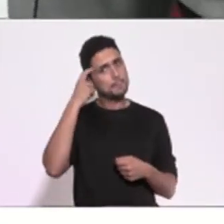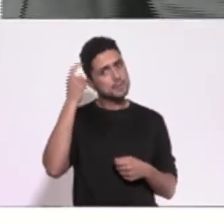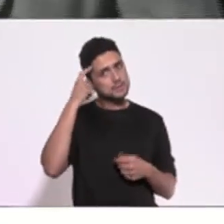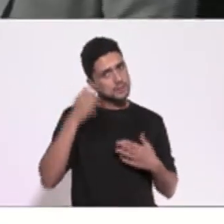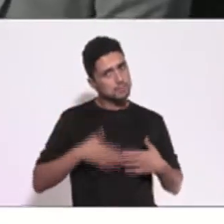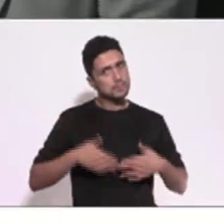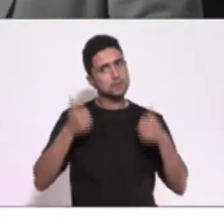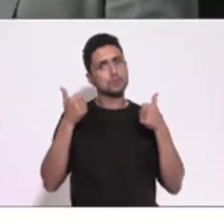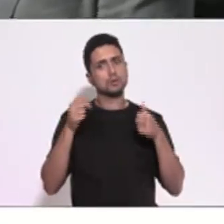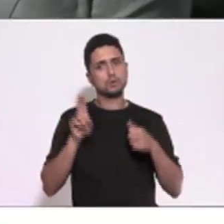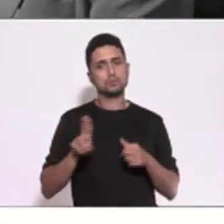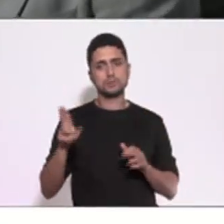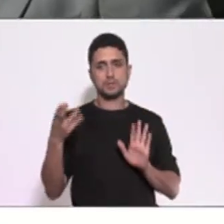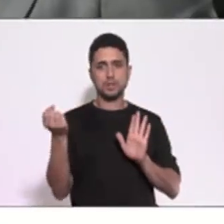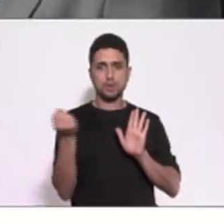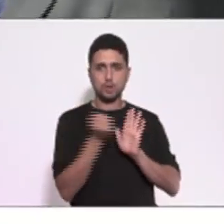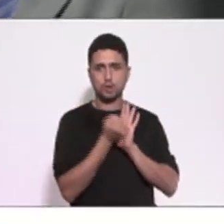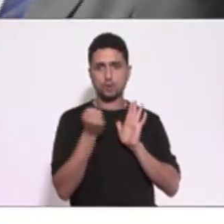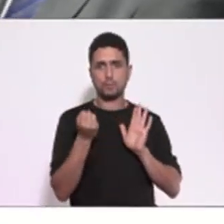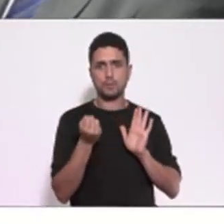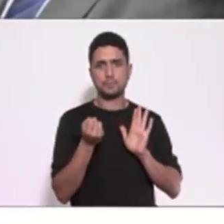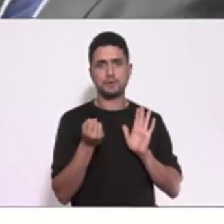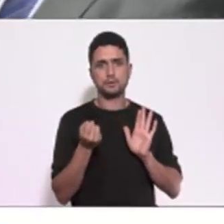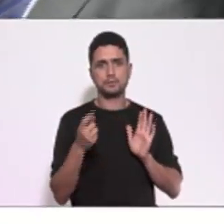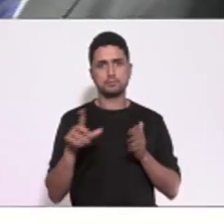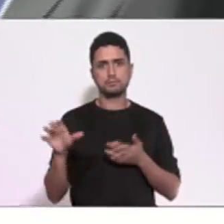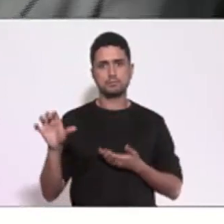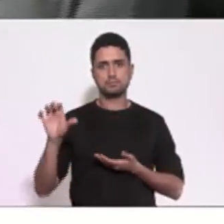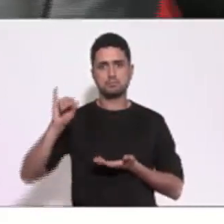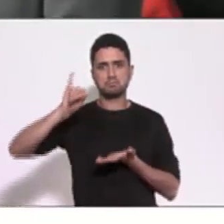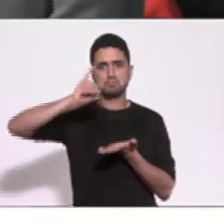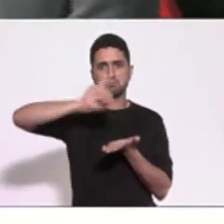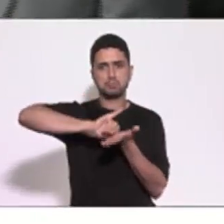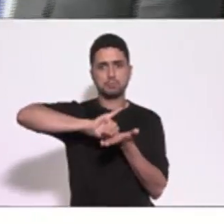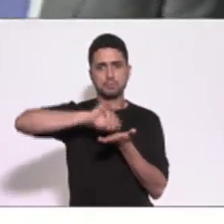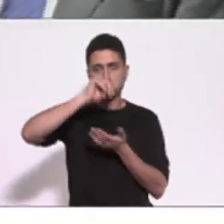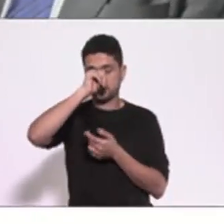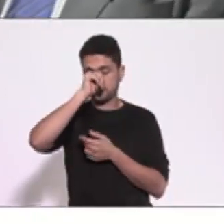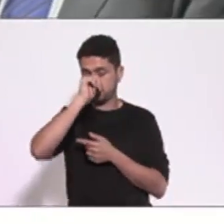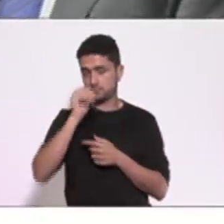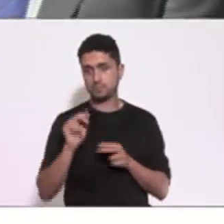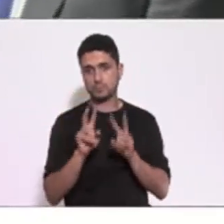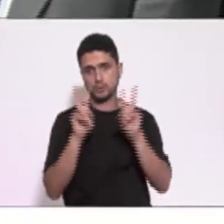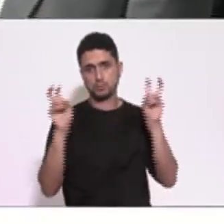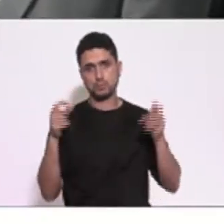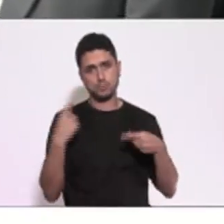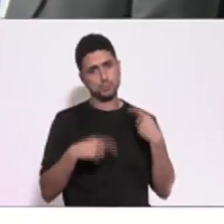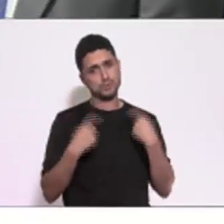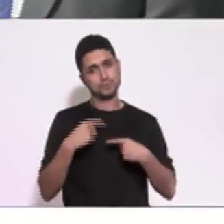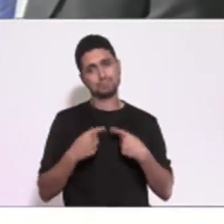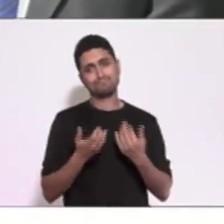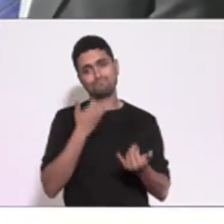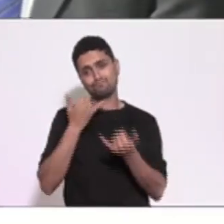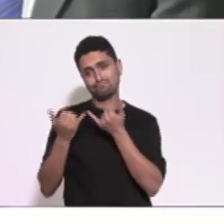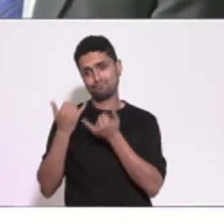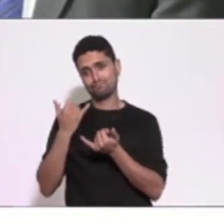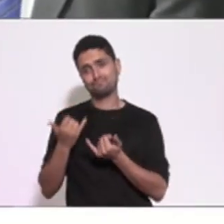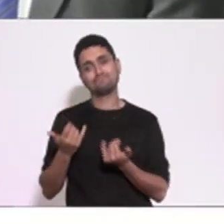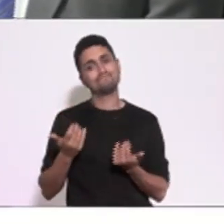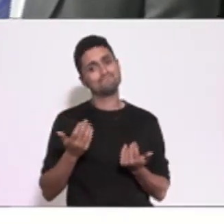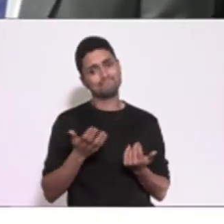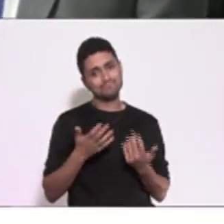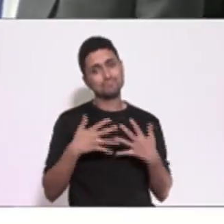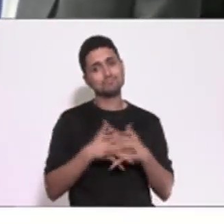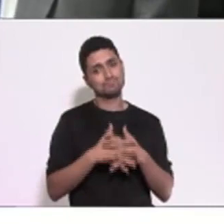utilizar tombamento como argumento político, eu acho que é muito complicado. A gente vai acabar prejudicando